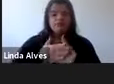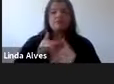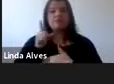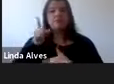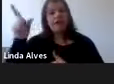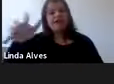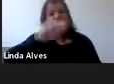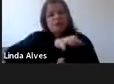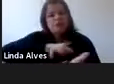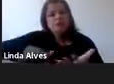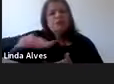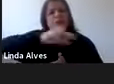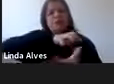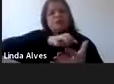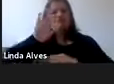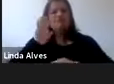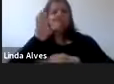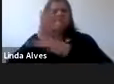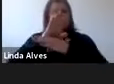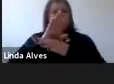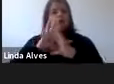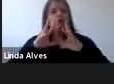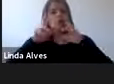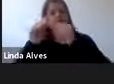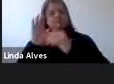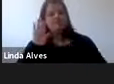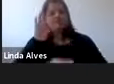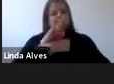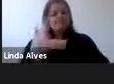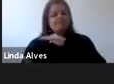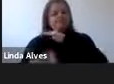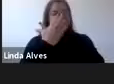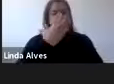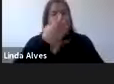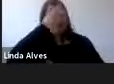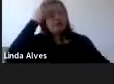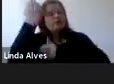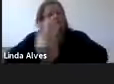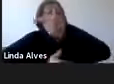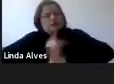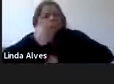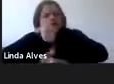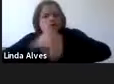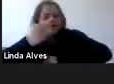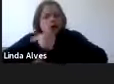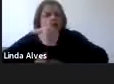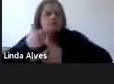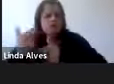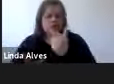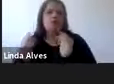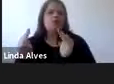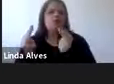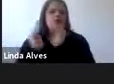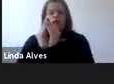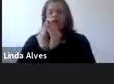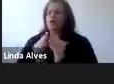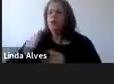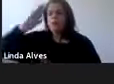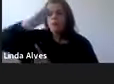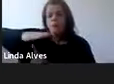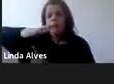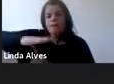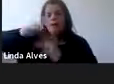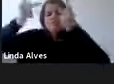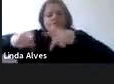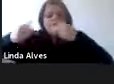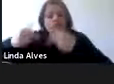foi graças à solidariedade de todos, quer seja dos trabalhadores da Renault, dos trabalhadores aí do Paraná, dos trabalhadores de outros